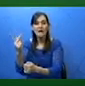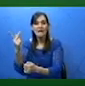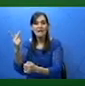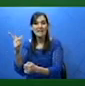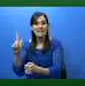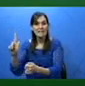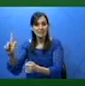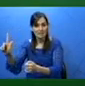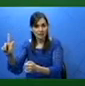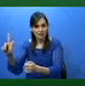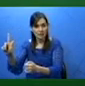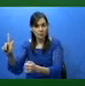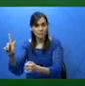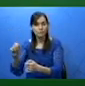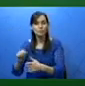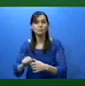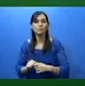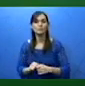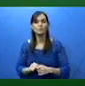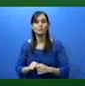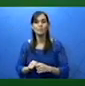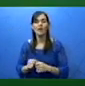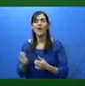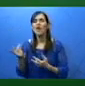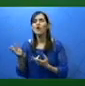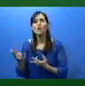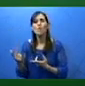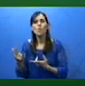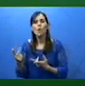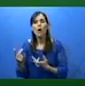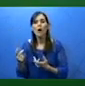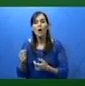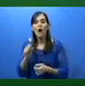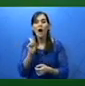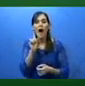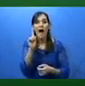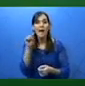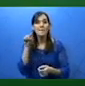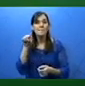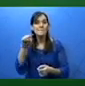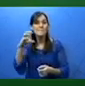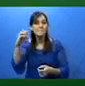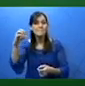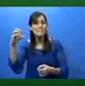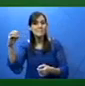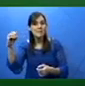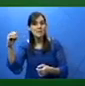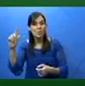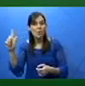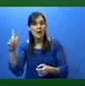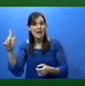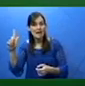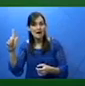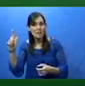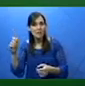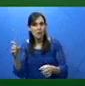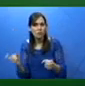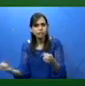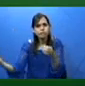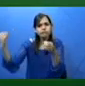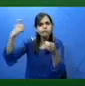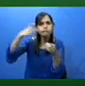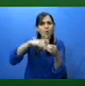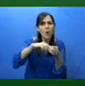letra K e G, é igual a 1000 gramas, certo? E temos aqui